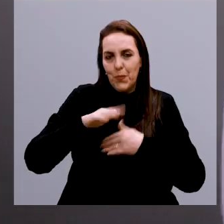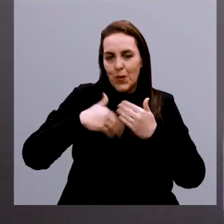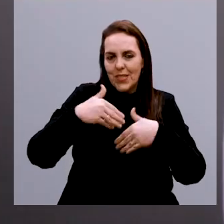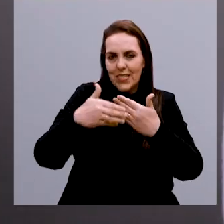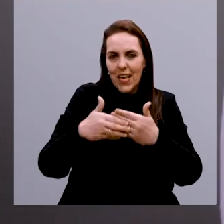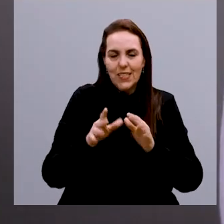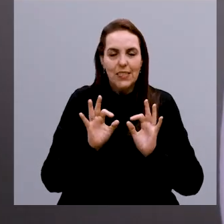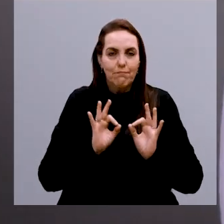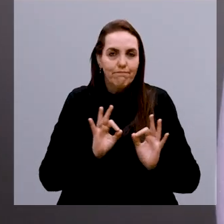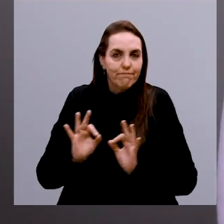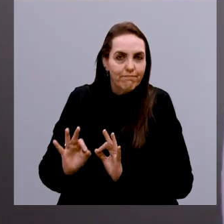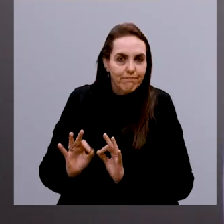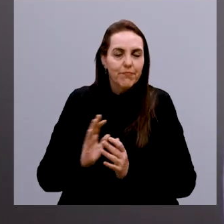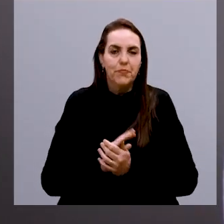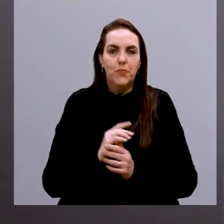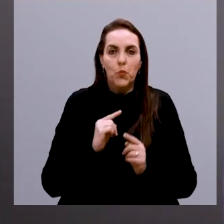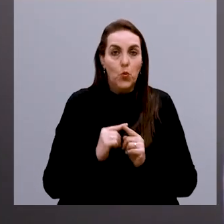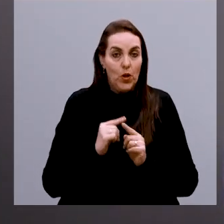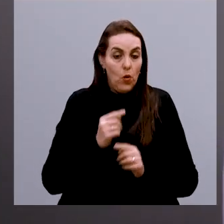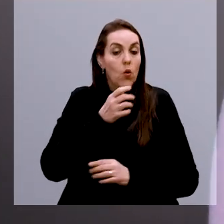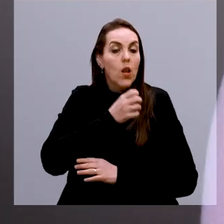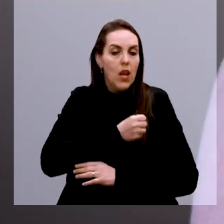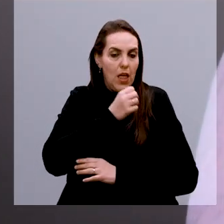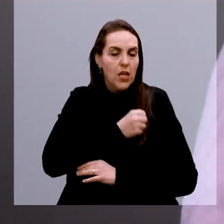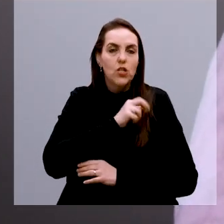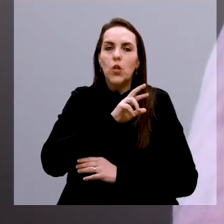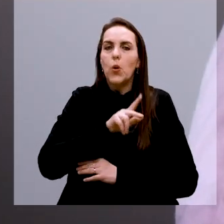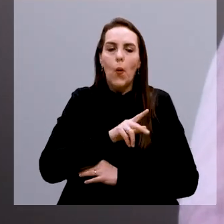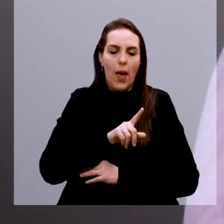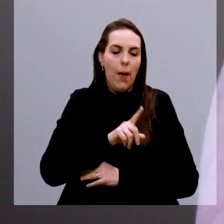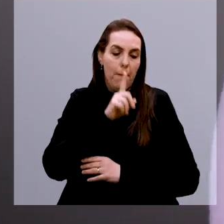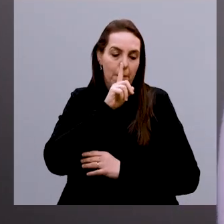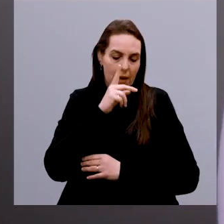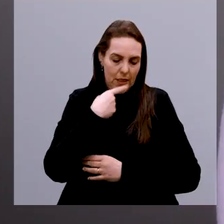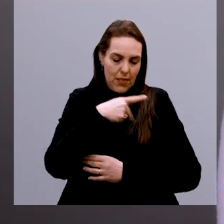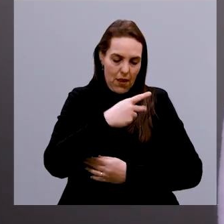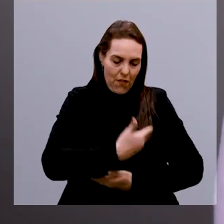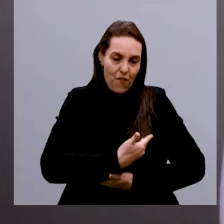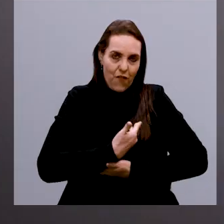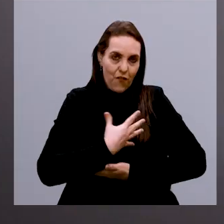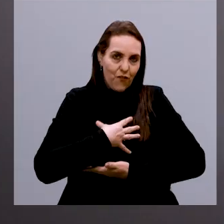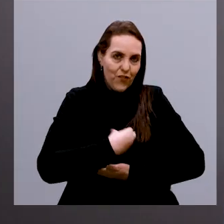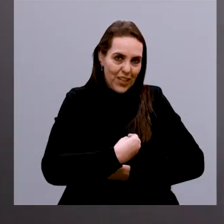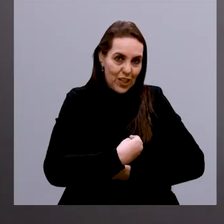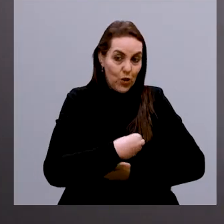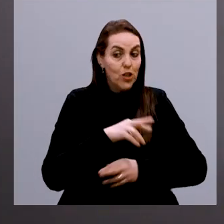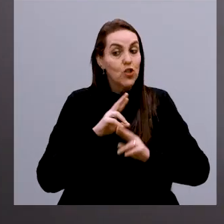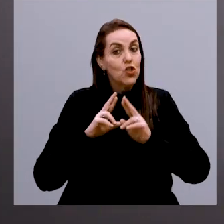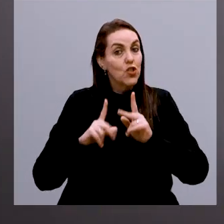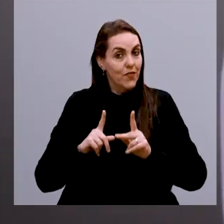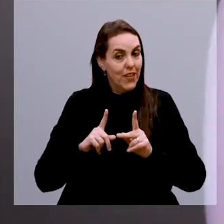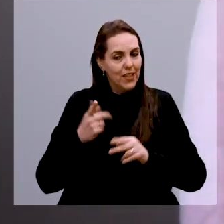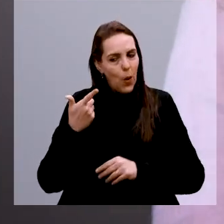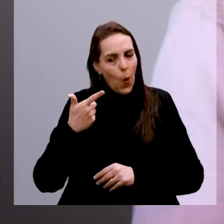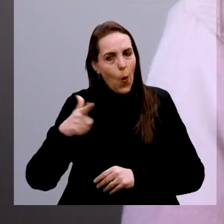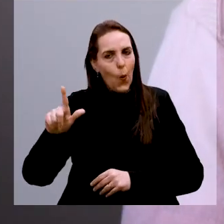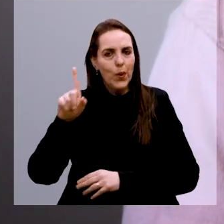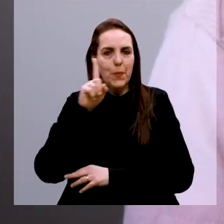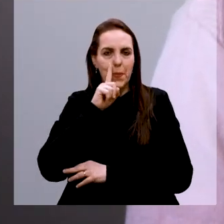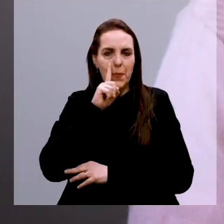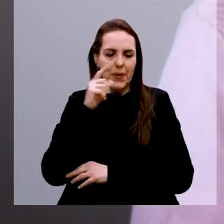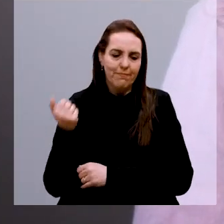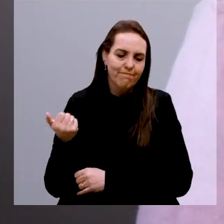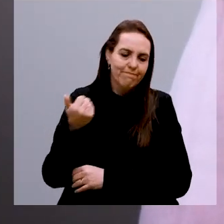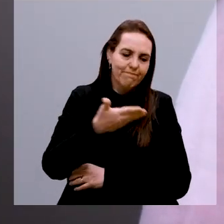todo o processo de uma forma adequada, porque esse leite não é da mãe para o seu filho. É diferente de um leite que vem de